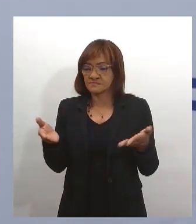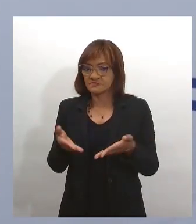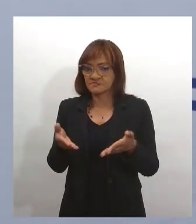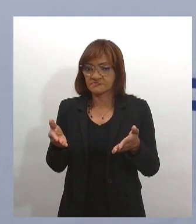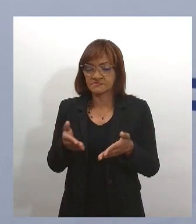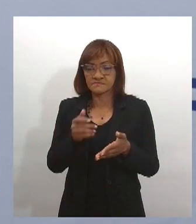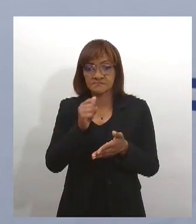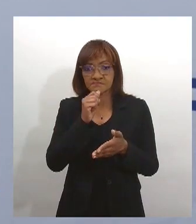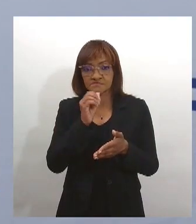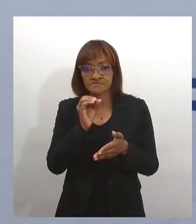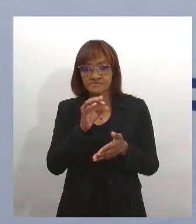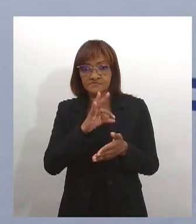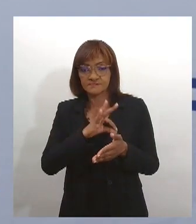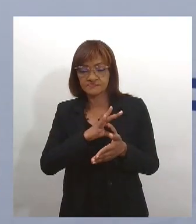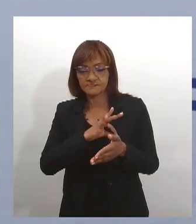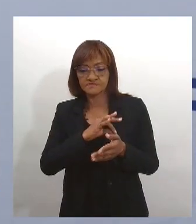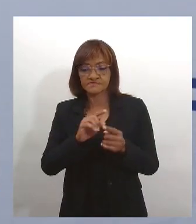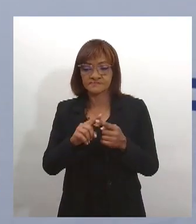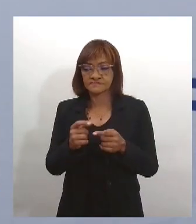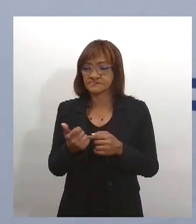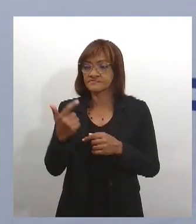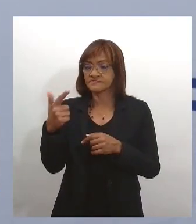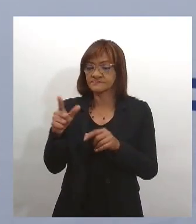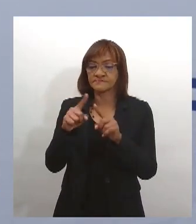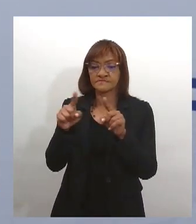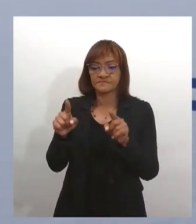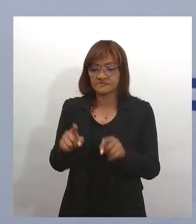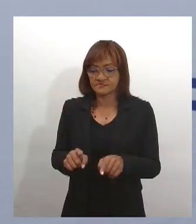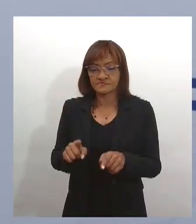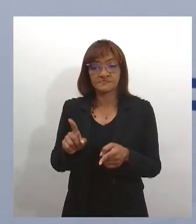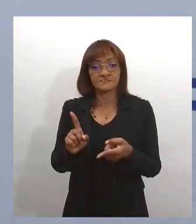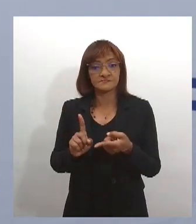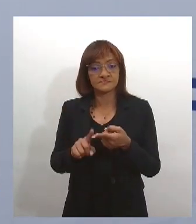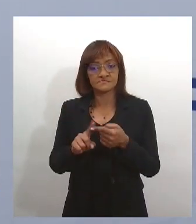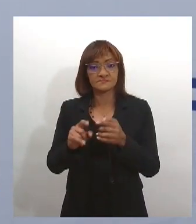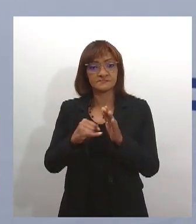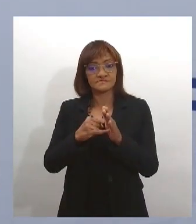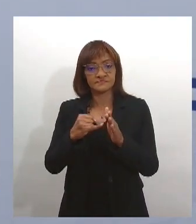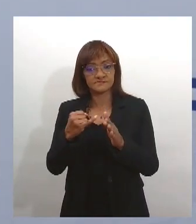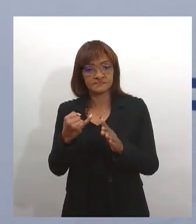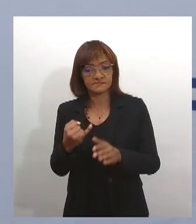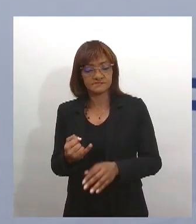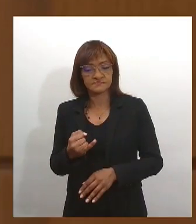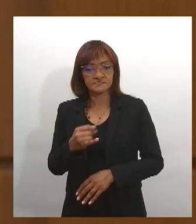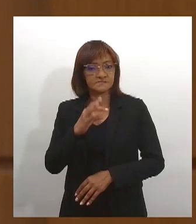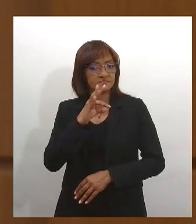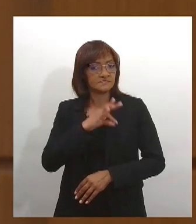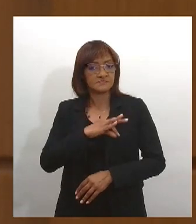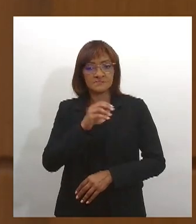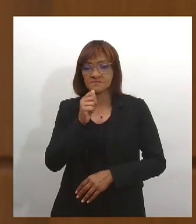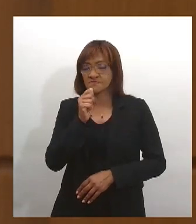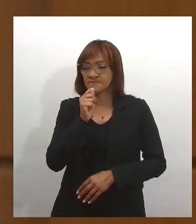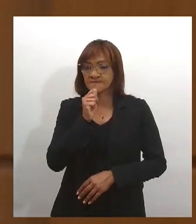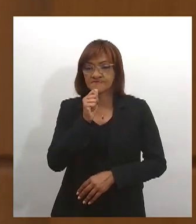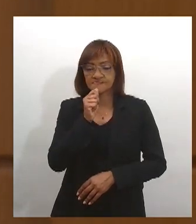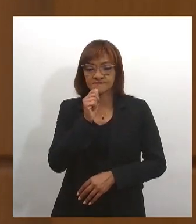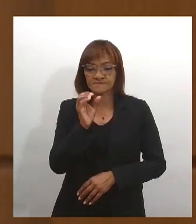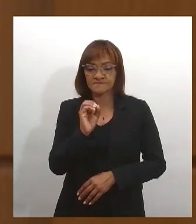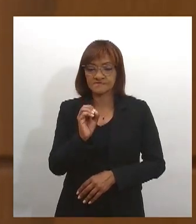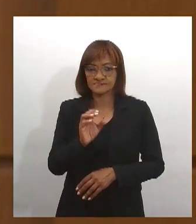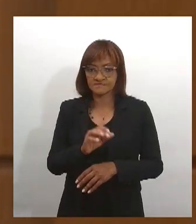são vários outros terceirizados, né, que trabalham lá na secretaria. Paulo Júnior, do